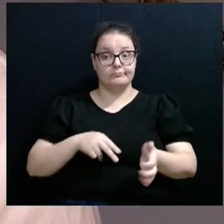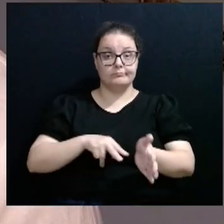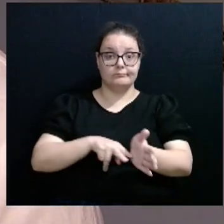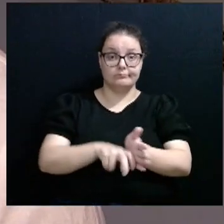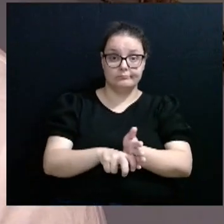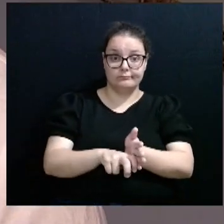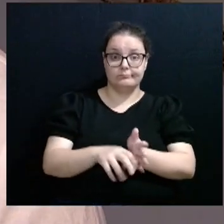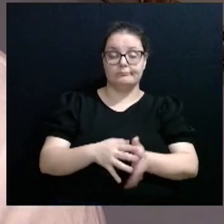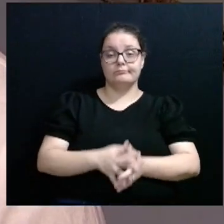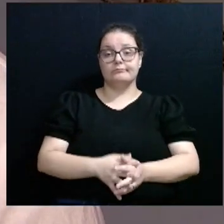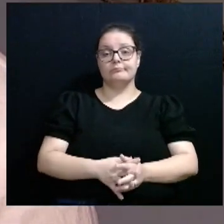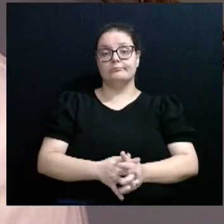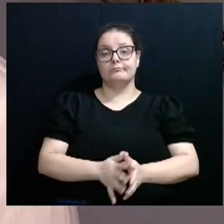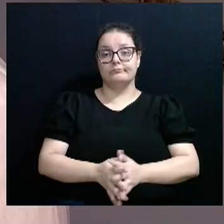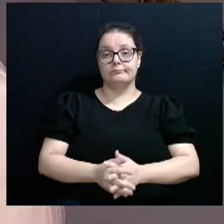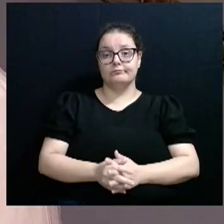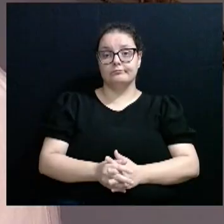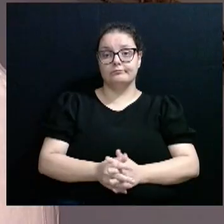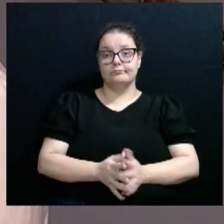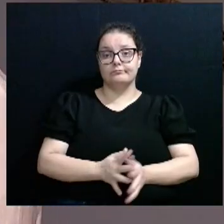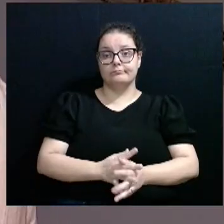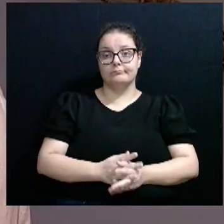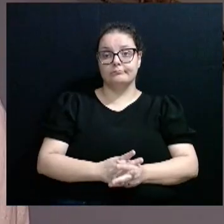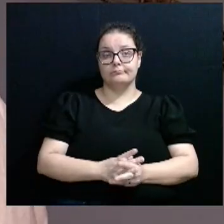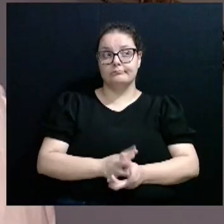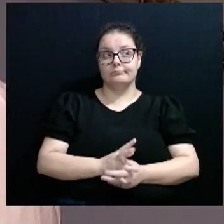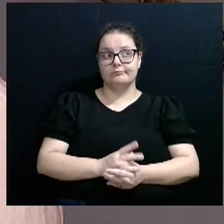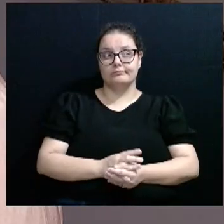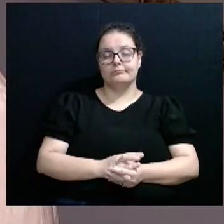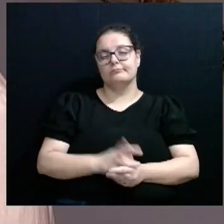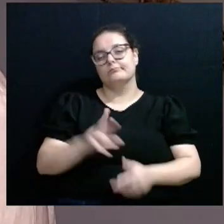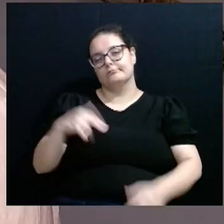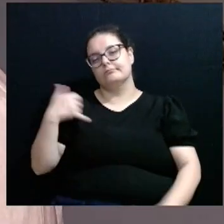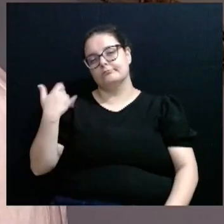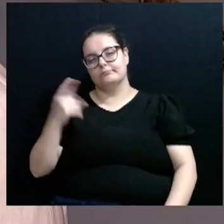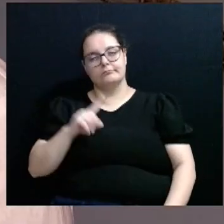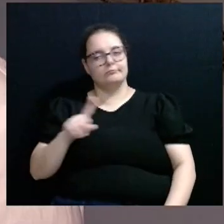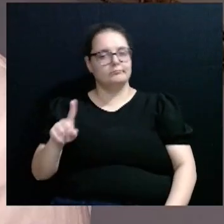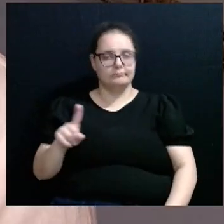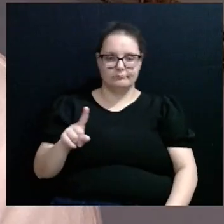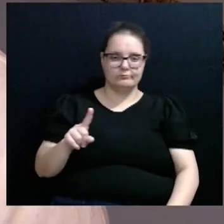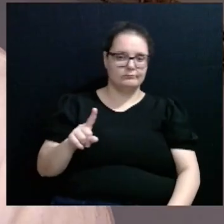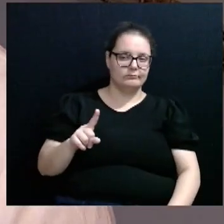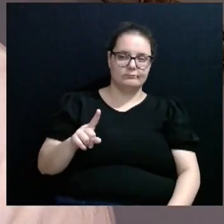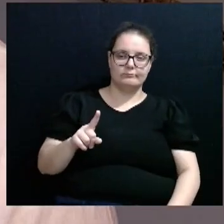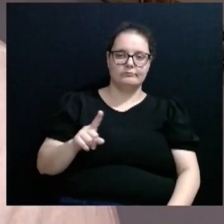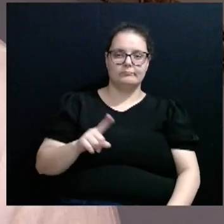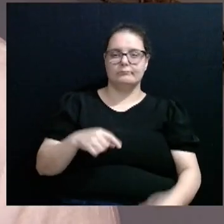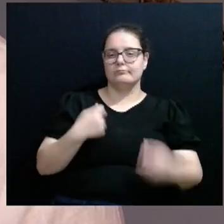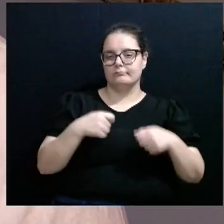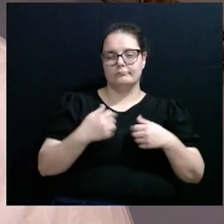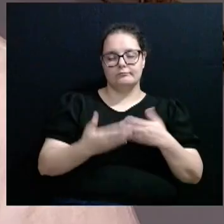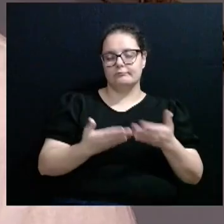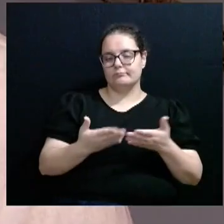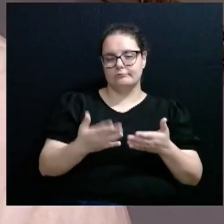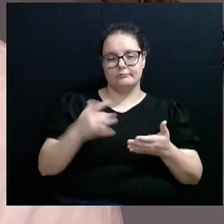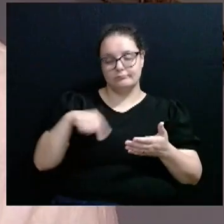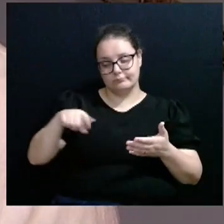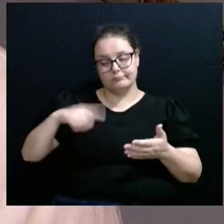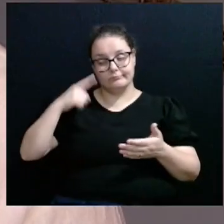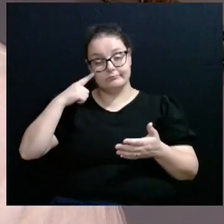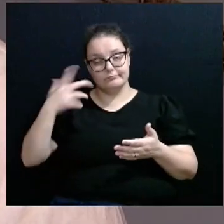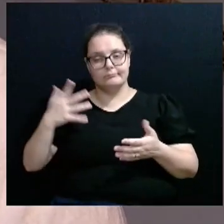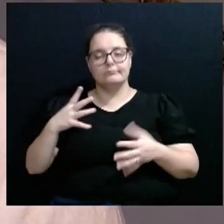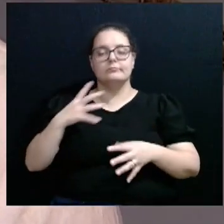ficam... elas acreditam que por conta da idade não seja necessário fazer acompanhamento e tratamento, então por isso que a gente se somou a